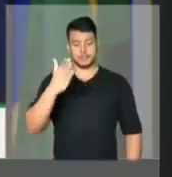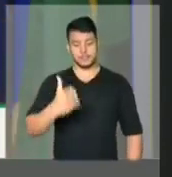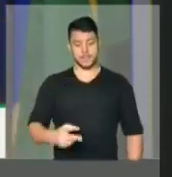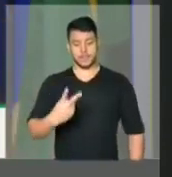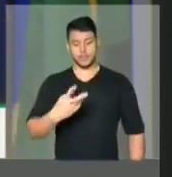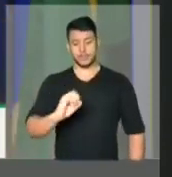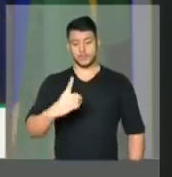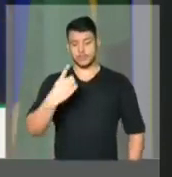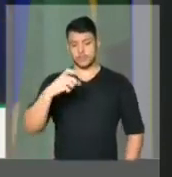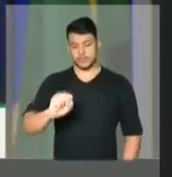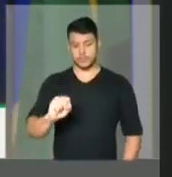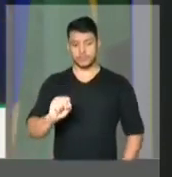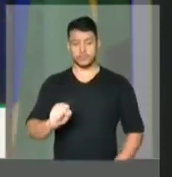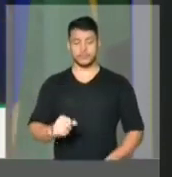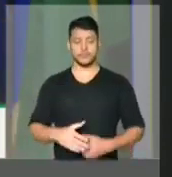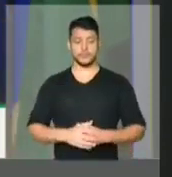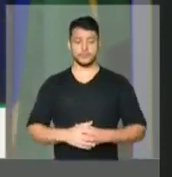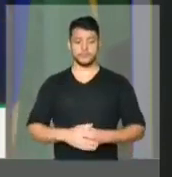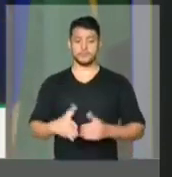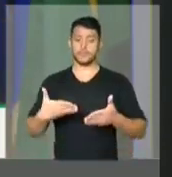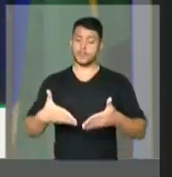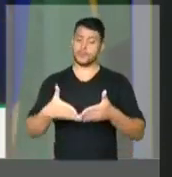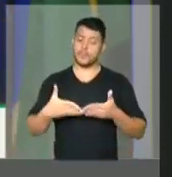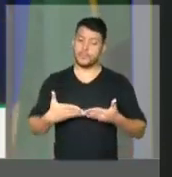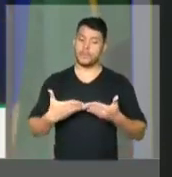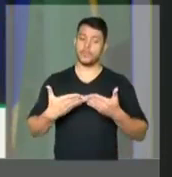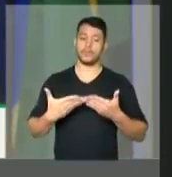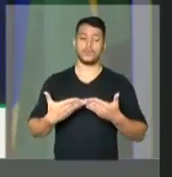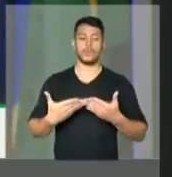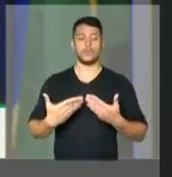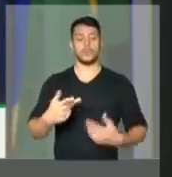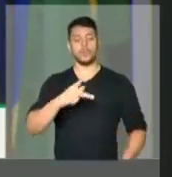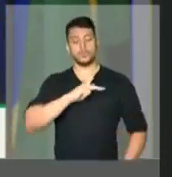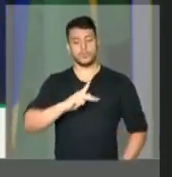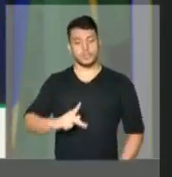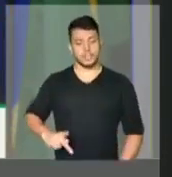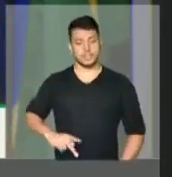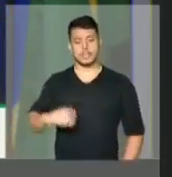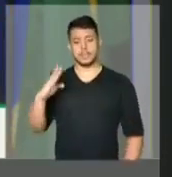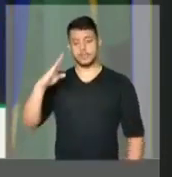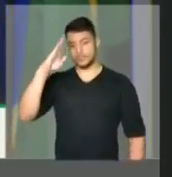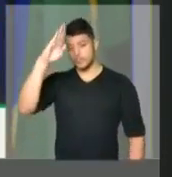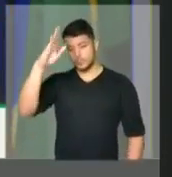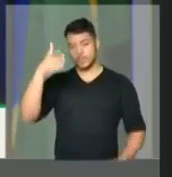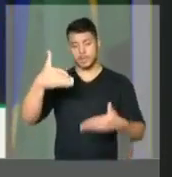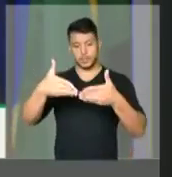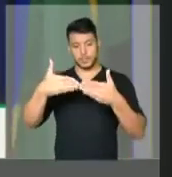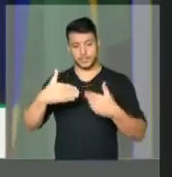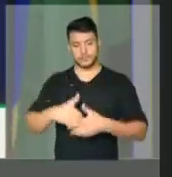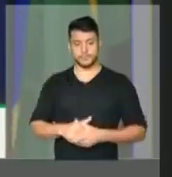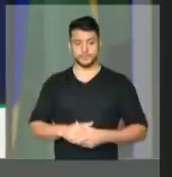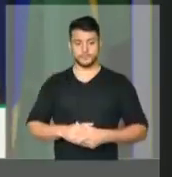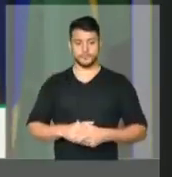2018, nobre presidente dessa República, que protege, que guarda a vida